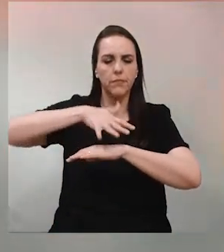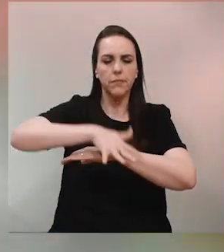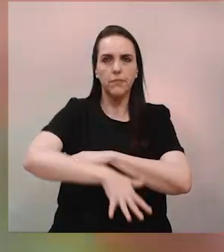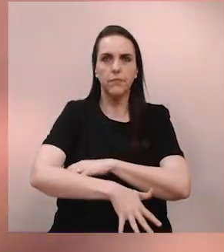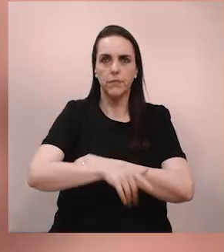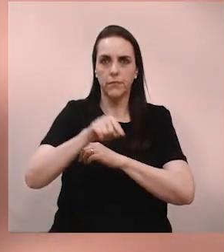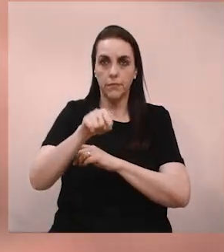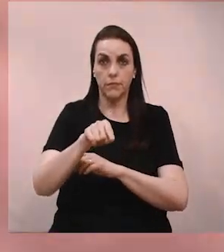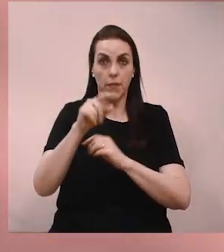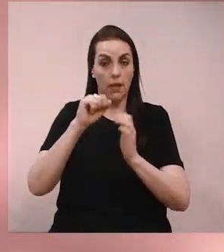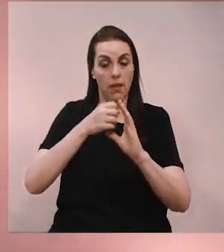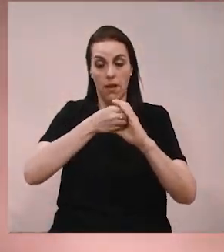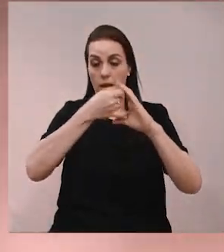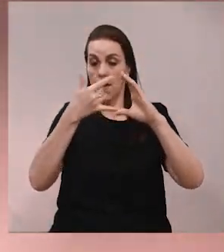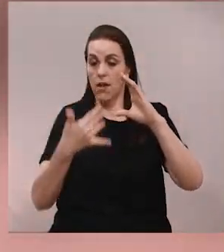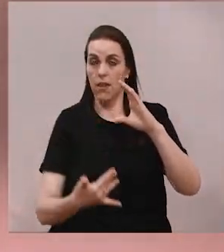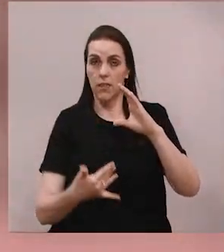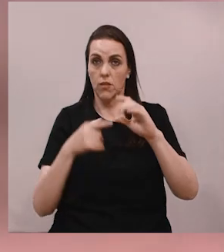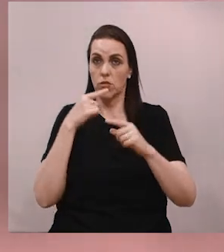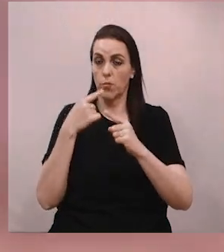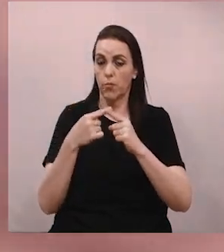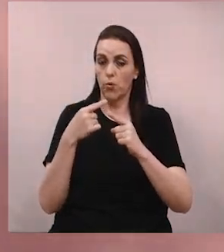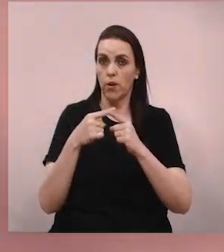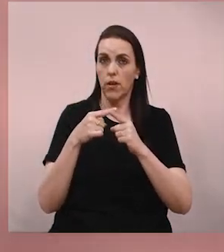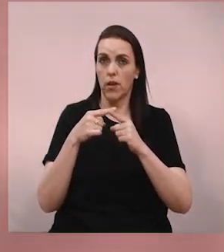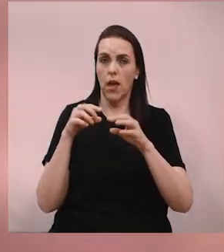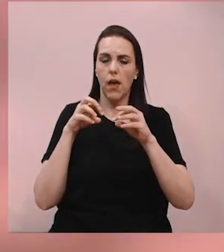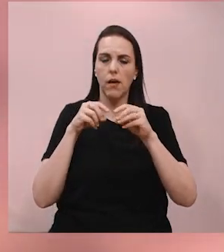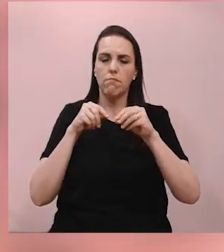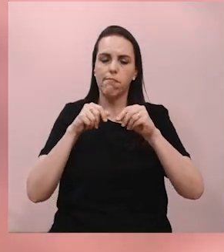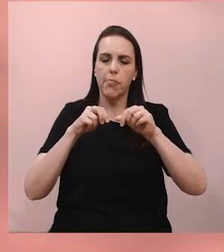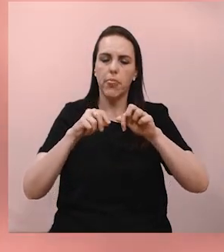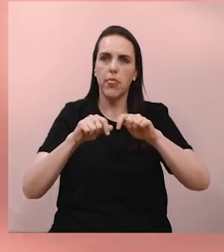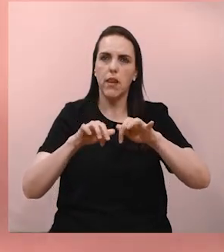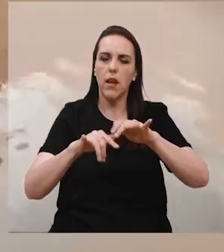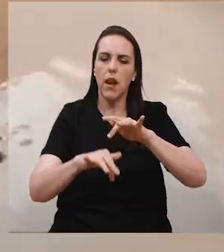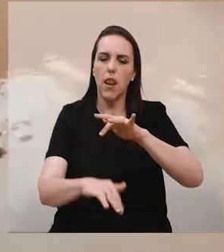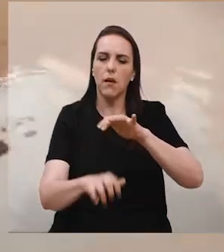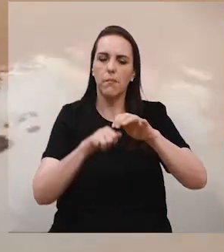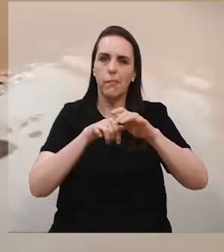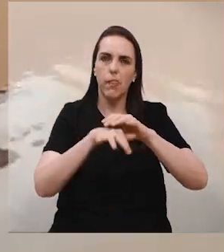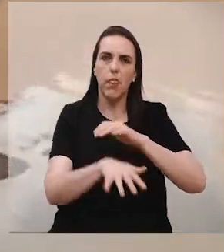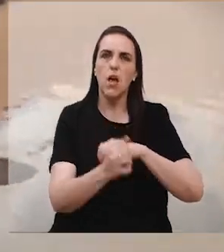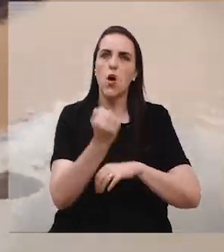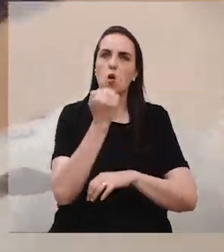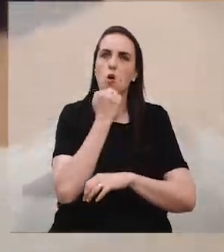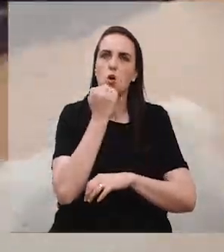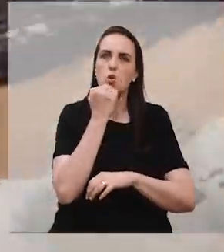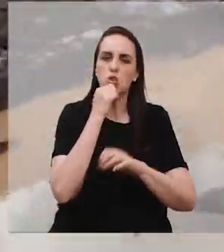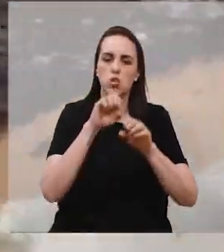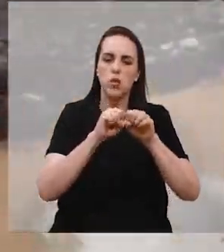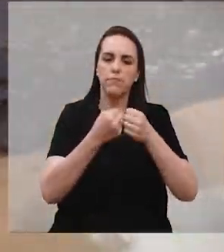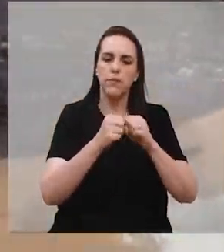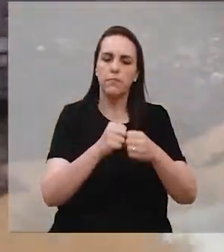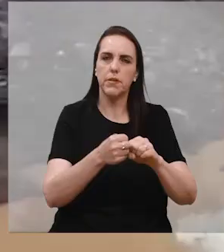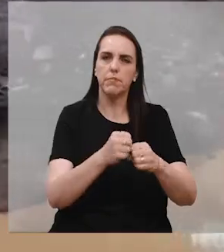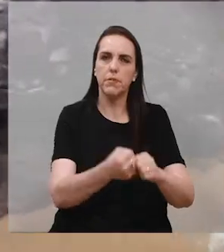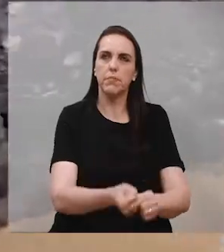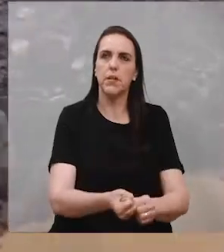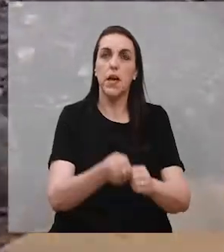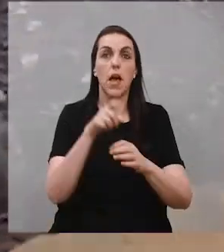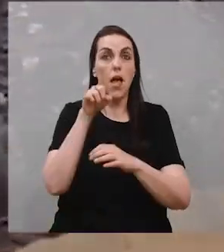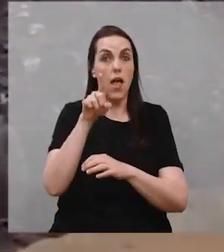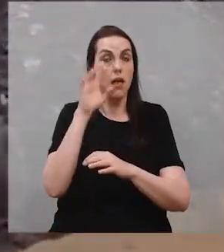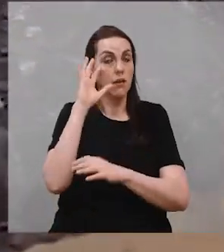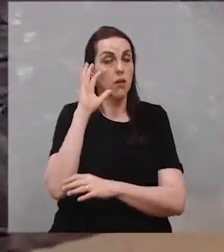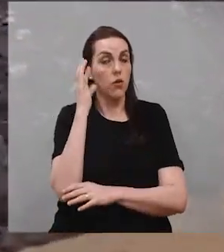Os deslizamentos de terra são caracterizados pelo deslocamento de pedaços de solo, fragmentos de rocha ou outros